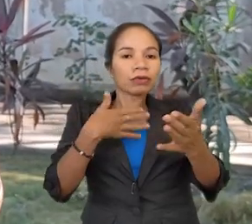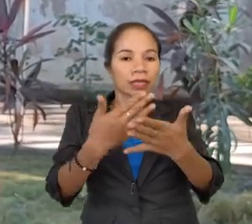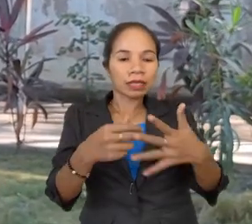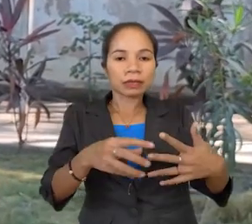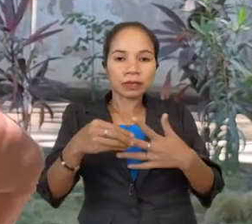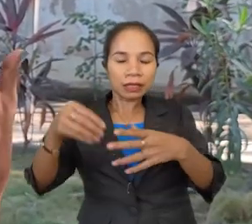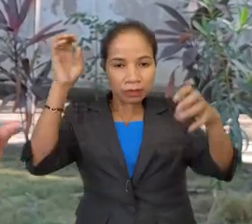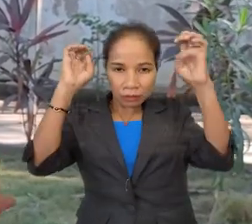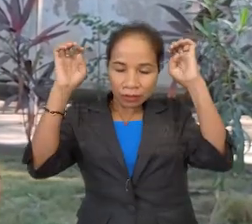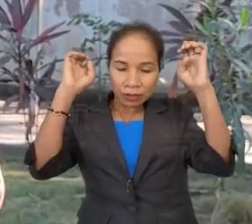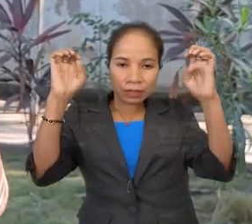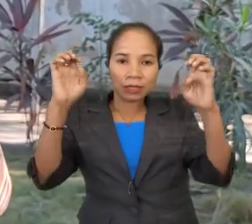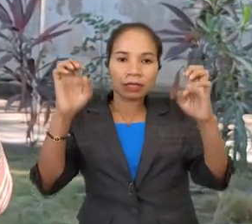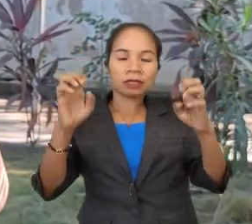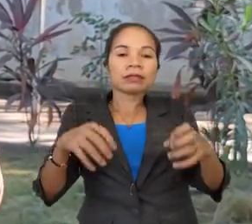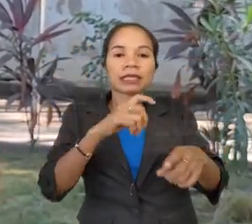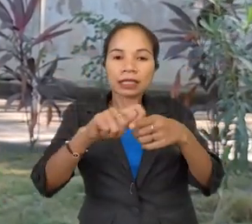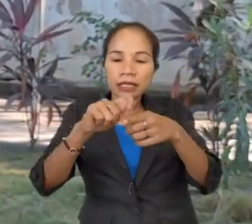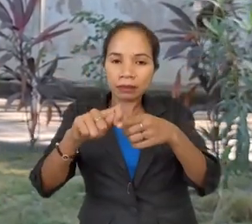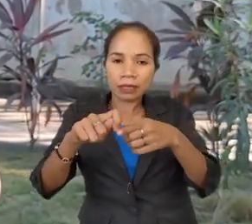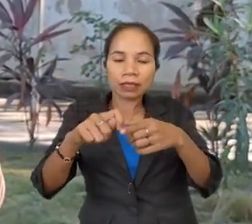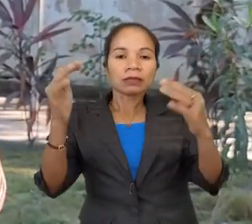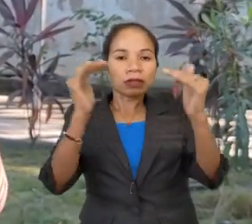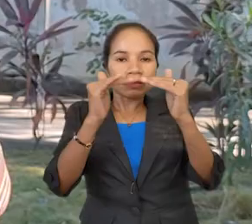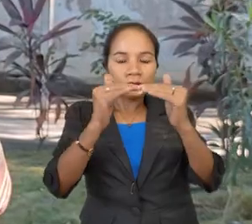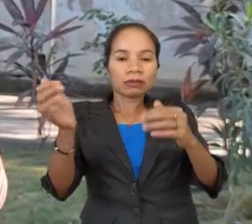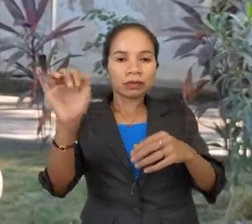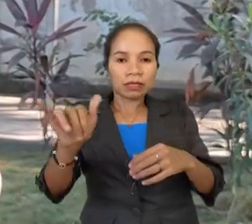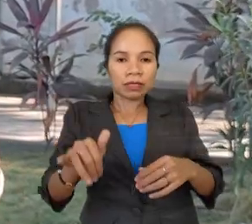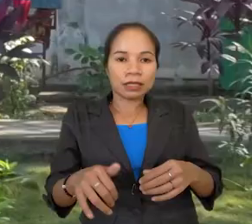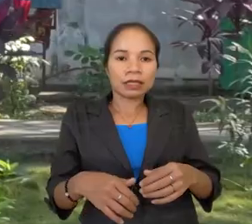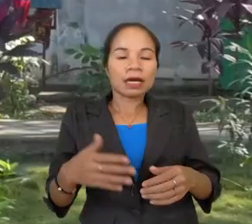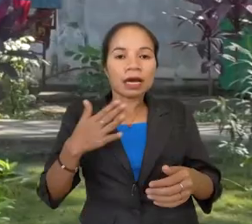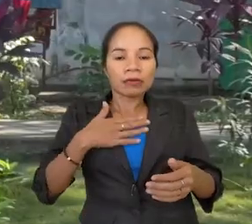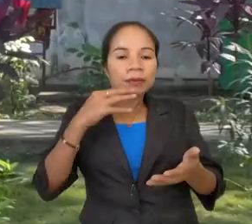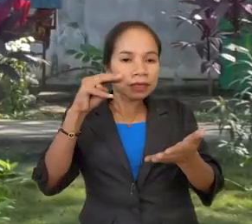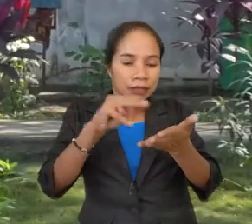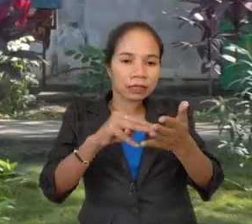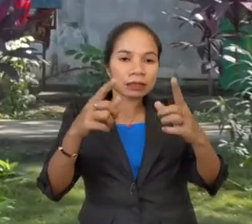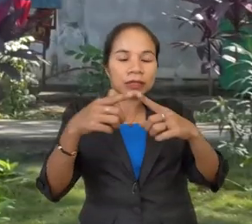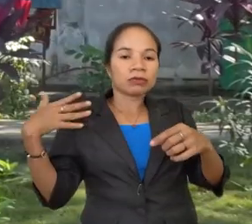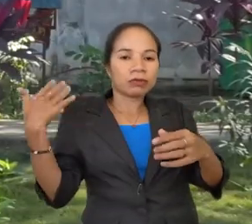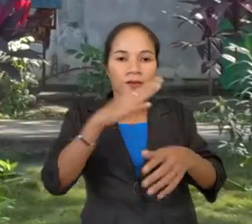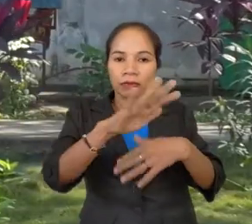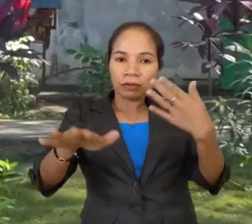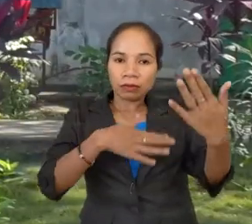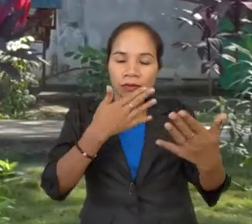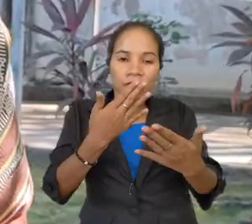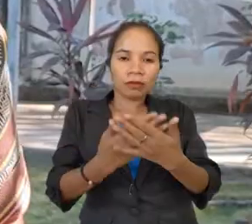dia a dia. Ele tem uma boa educação, e treinamento e workshops. Não há mensagem para a jovem seja